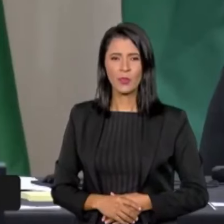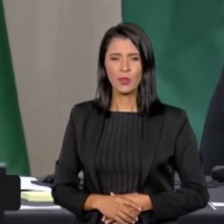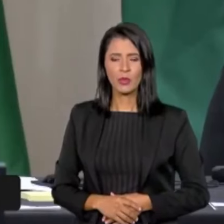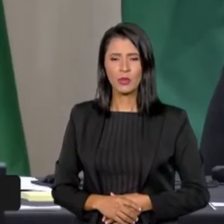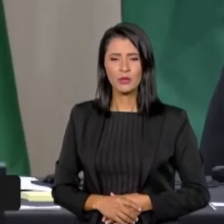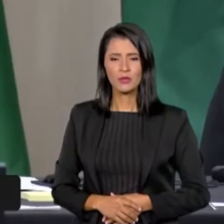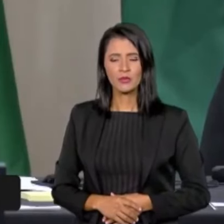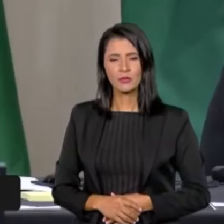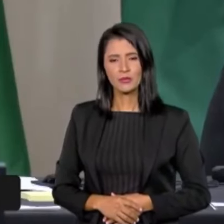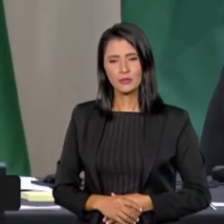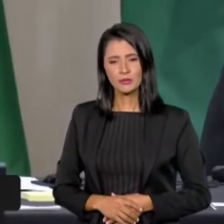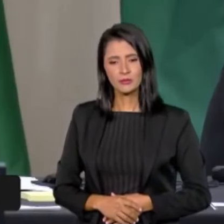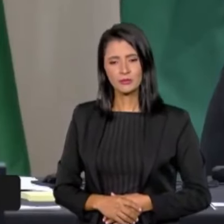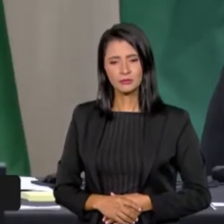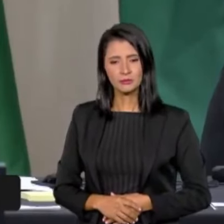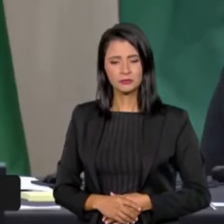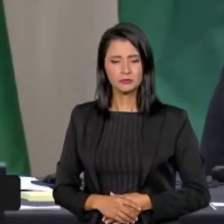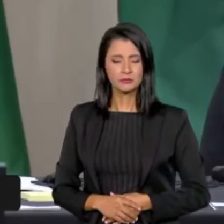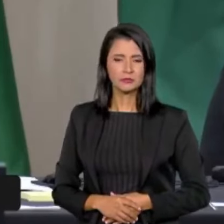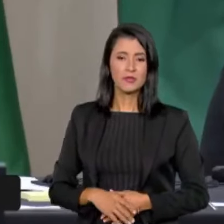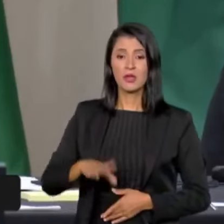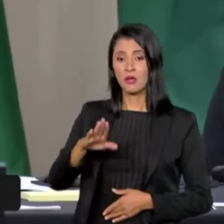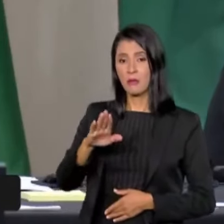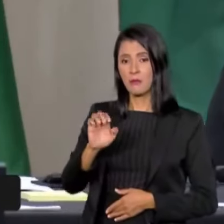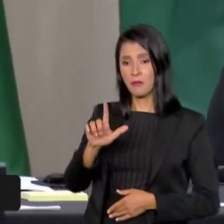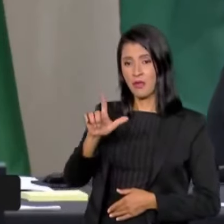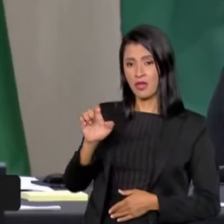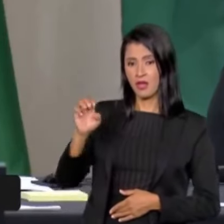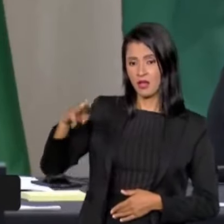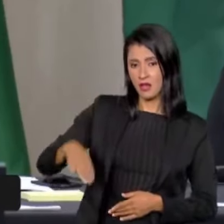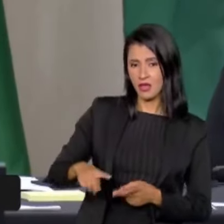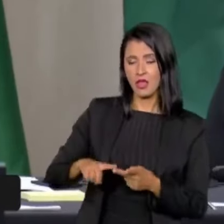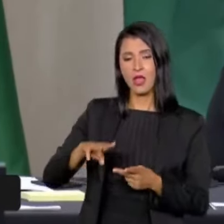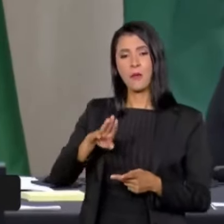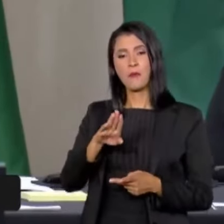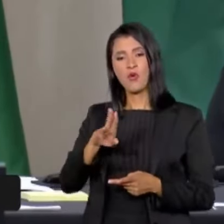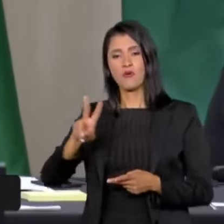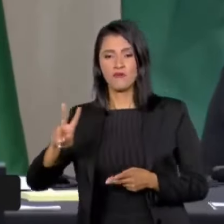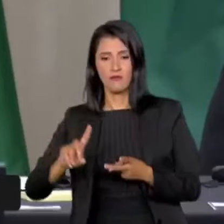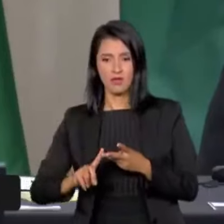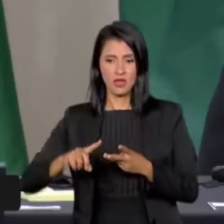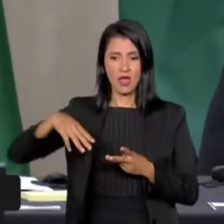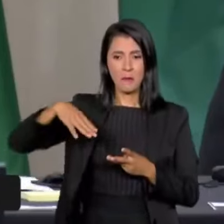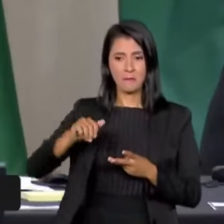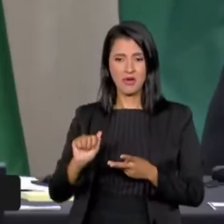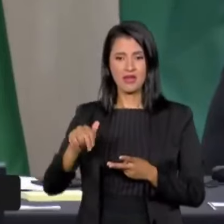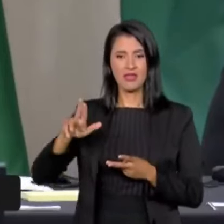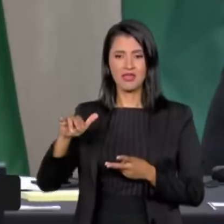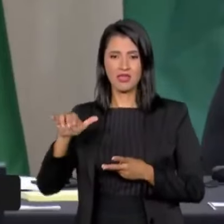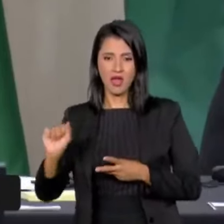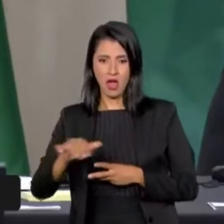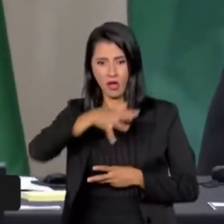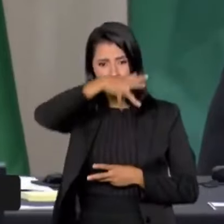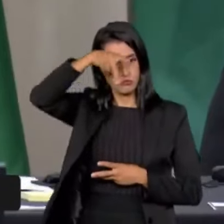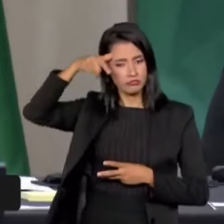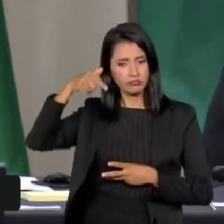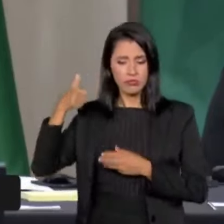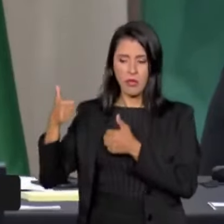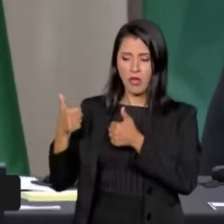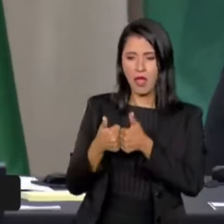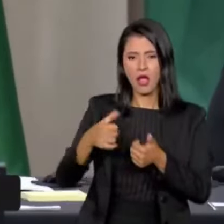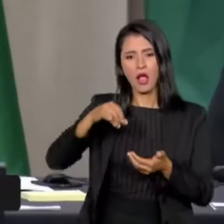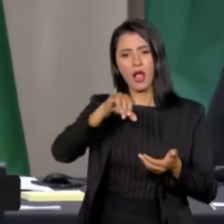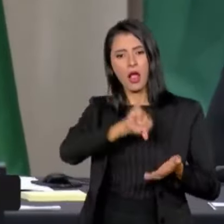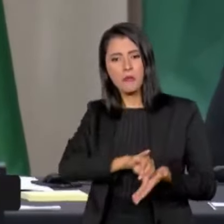open roads. Belém, Boa Vista e Manaus estão mais próximas de capitais do